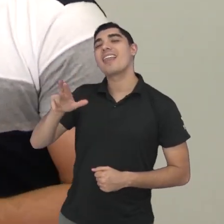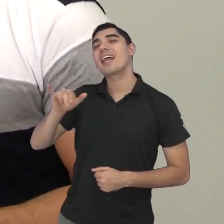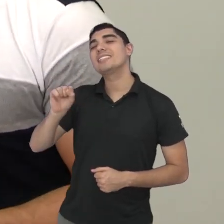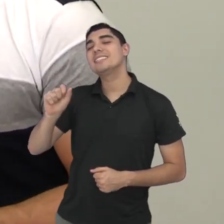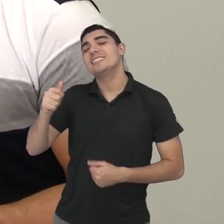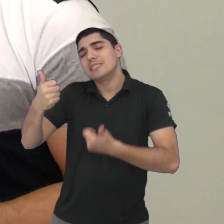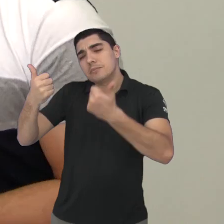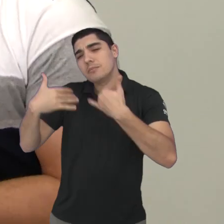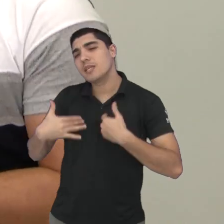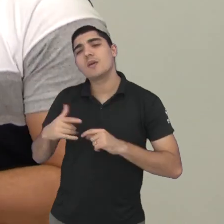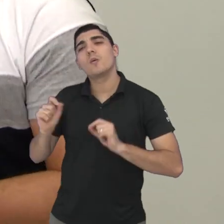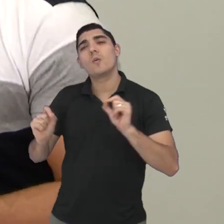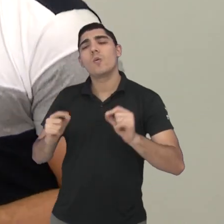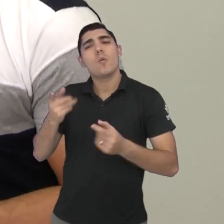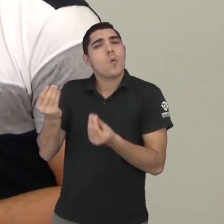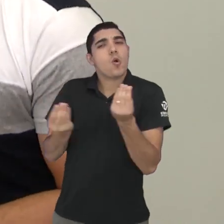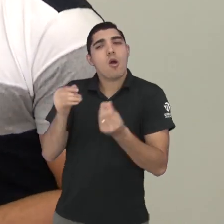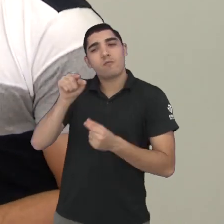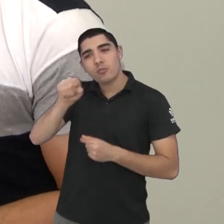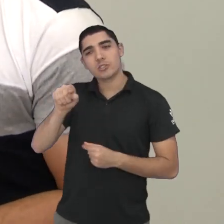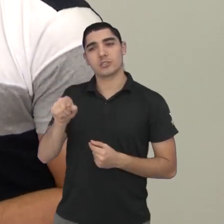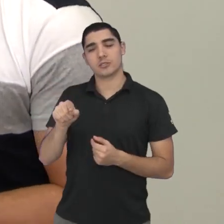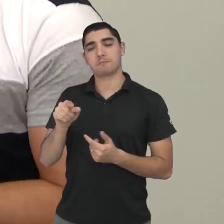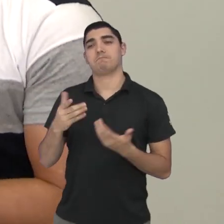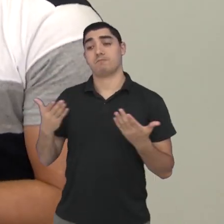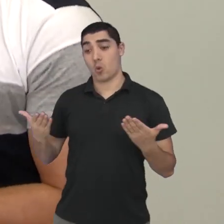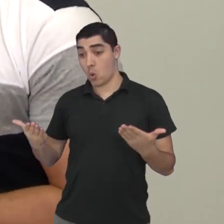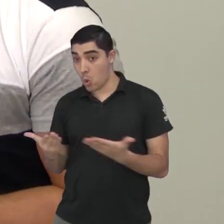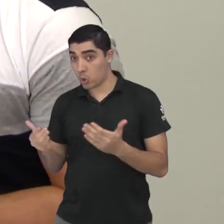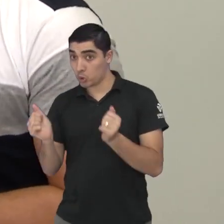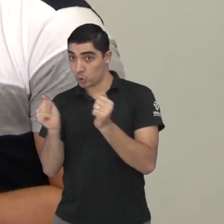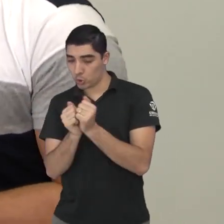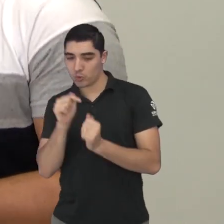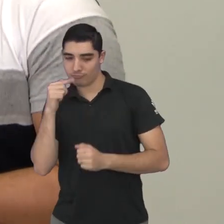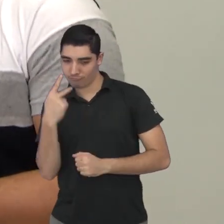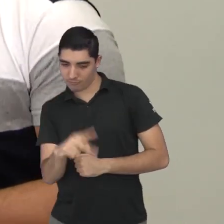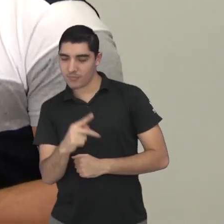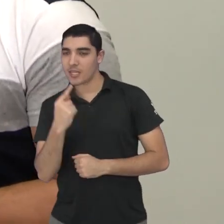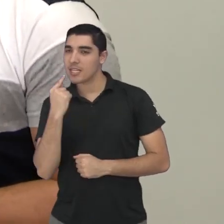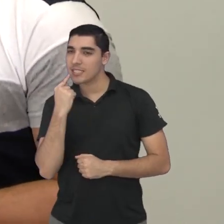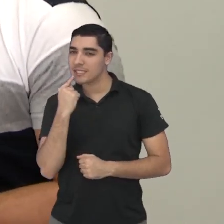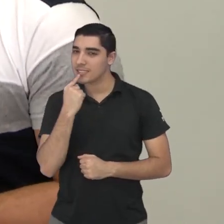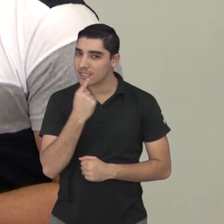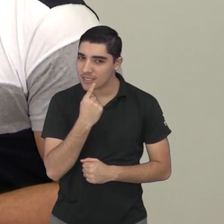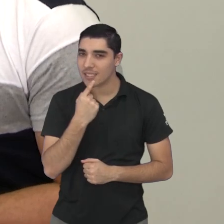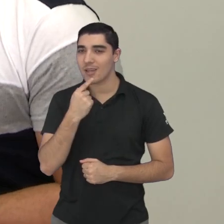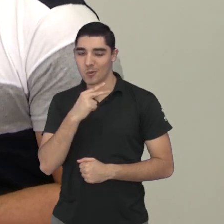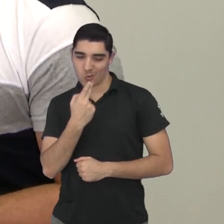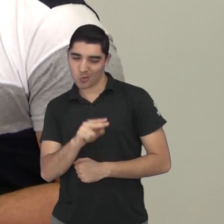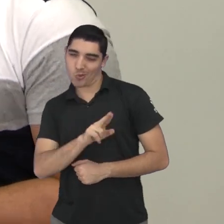é que é essa rotina hoje com os dentinhos, com a boquinha do